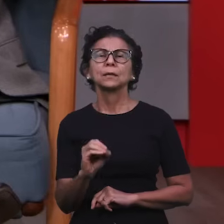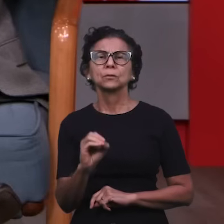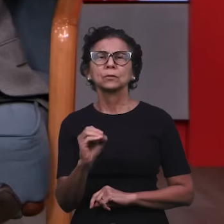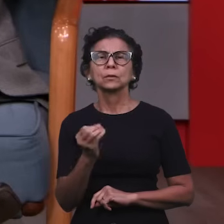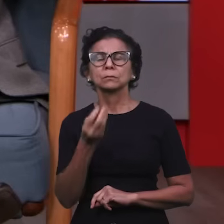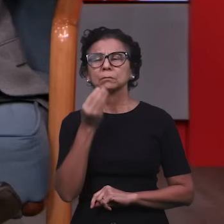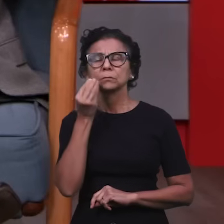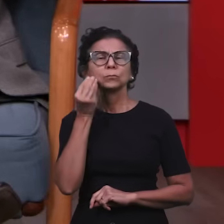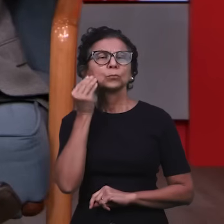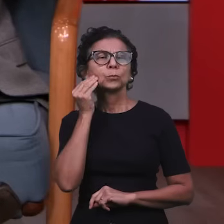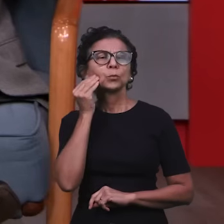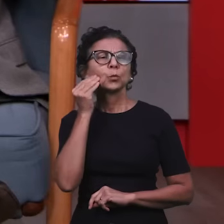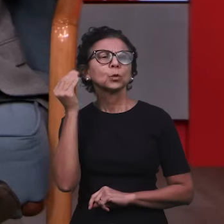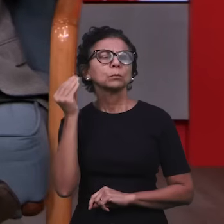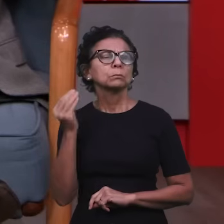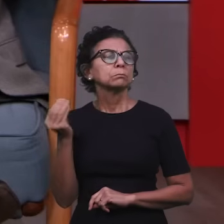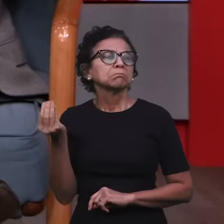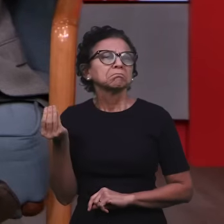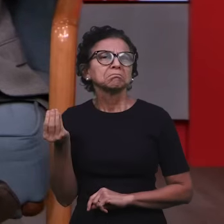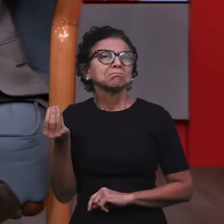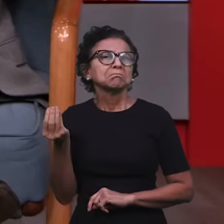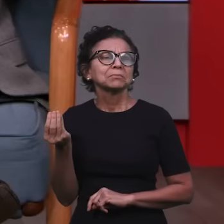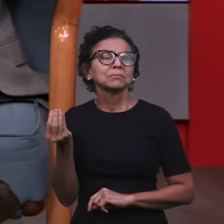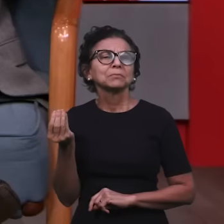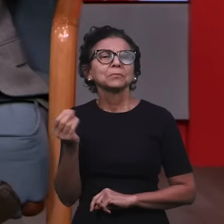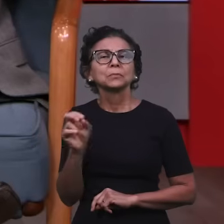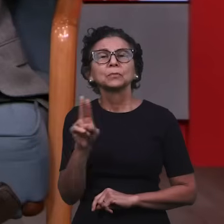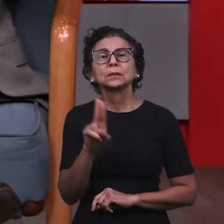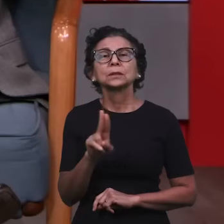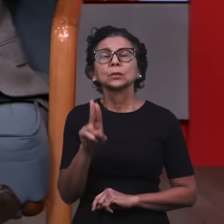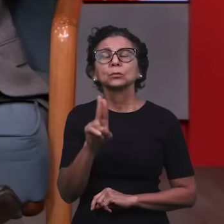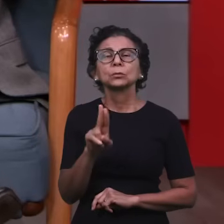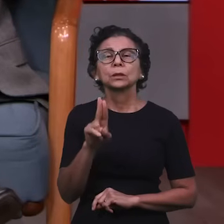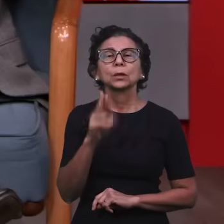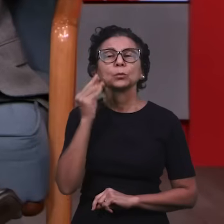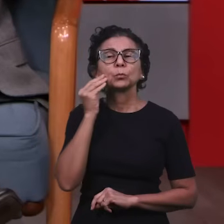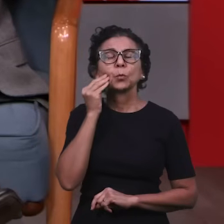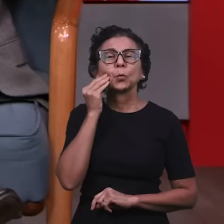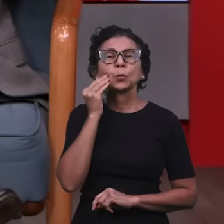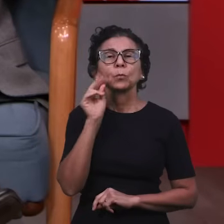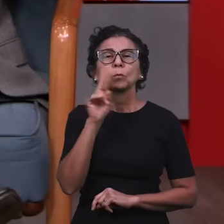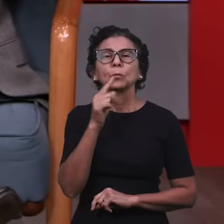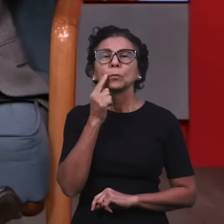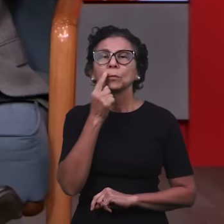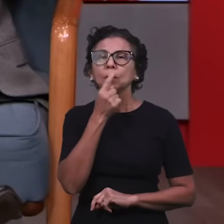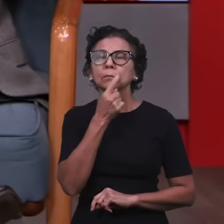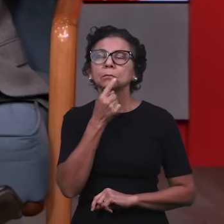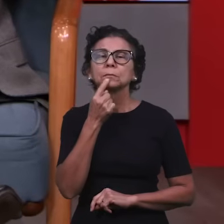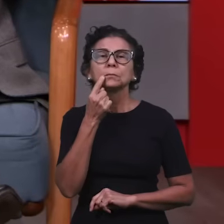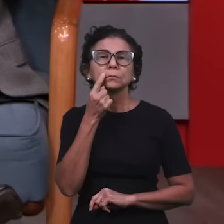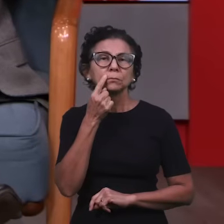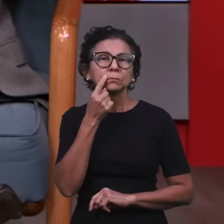instrumento, o que você usa para o beijo? A boca,